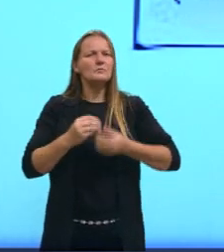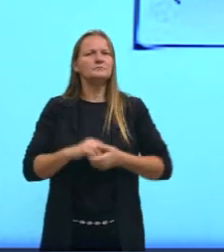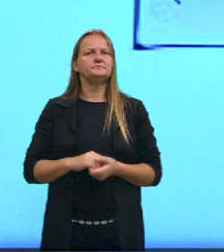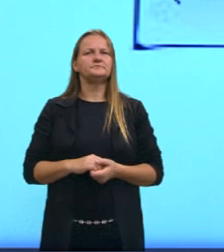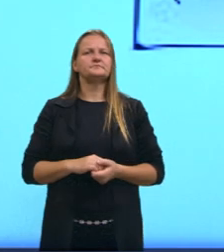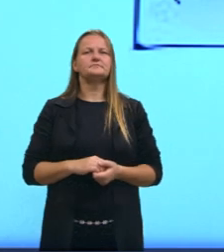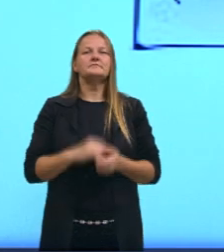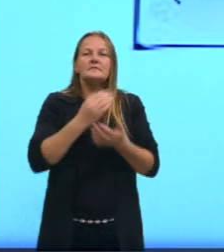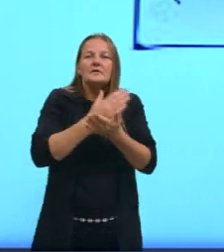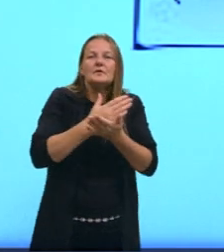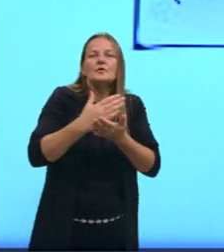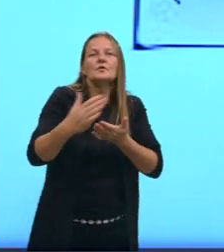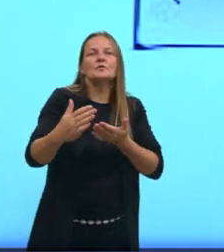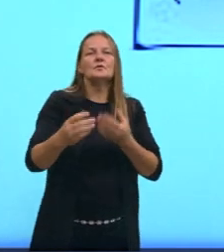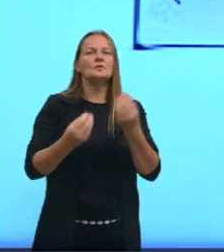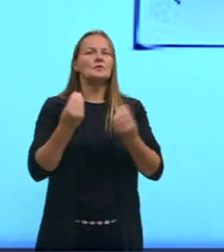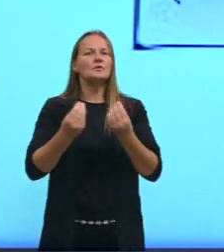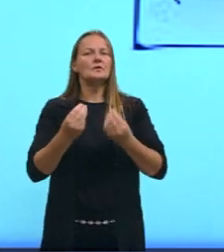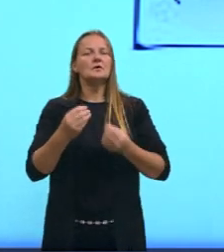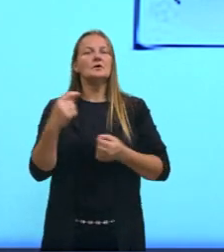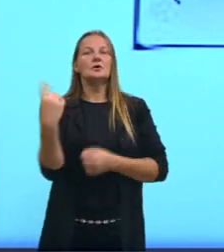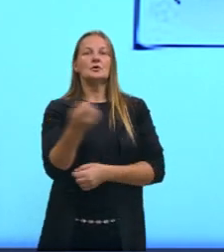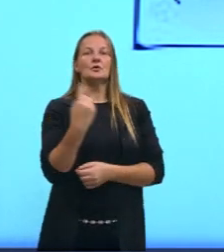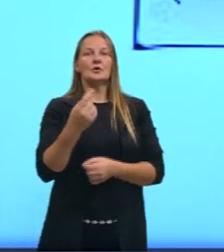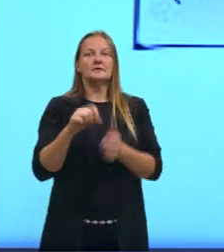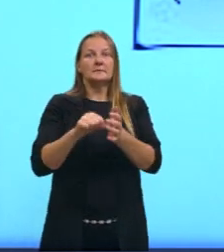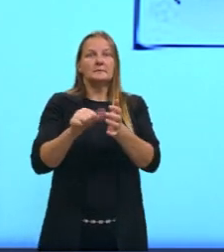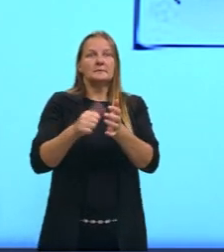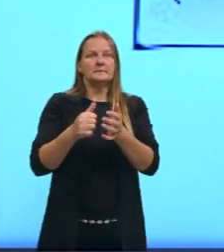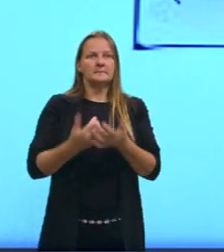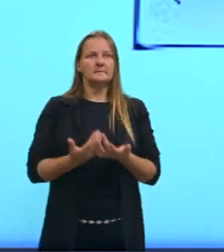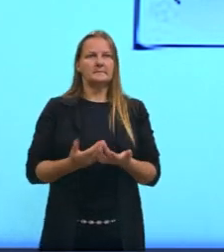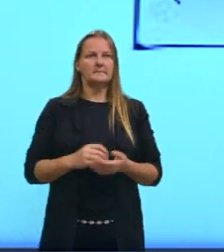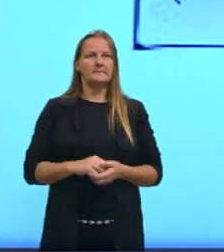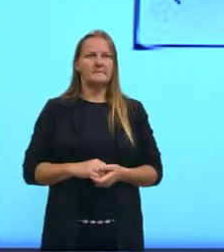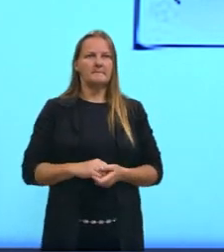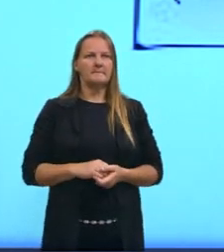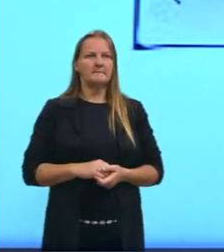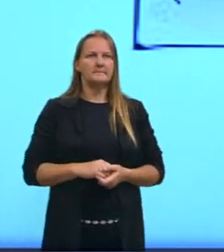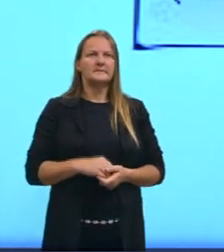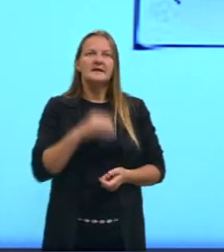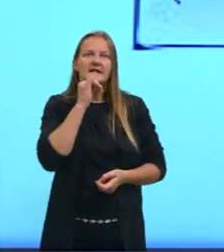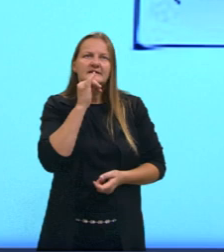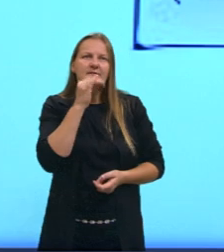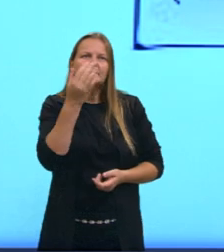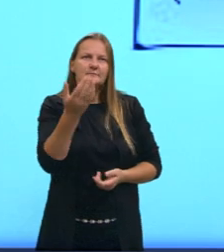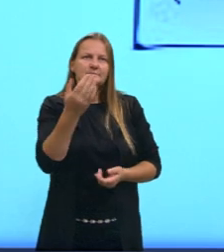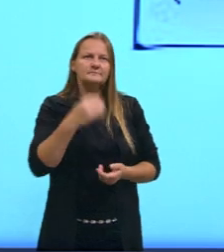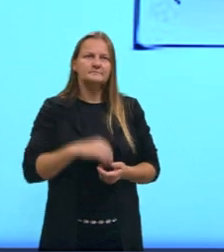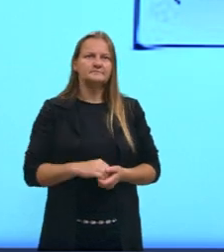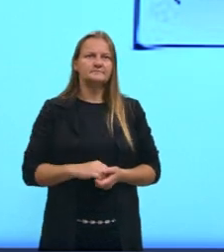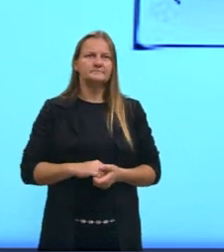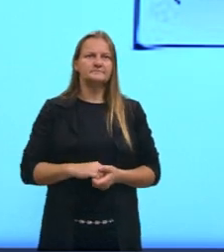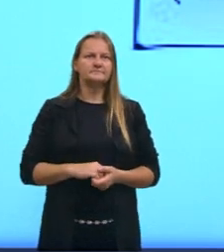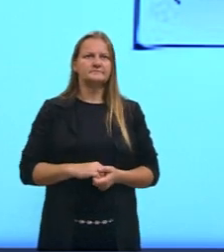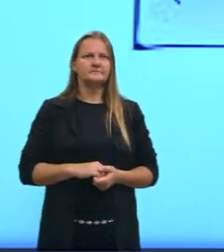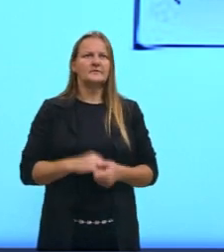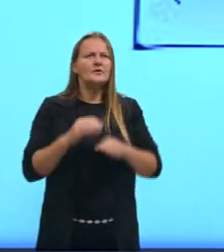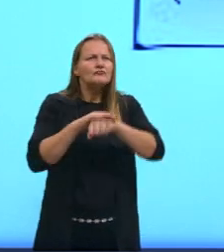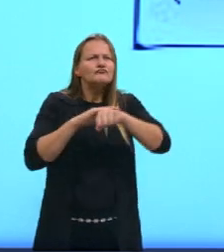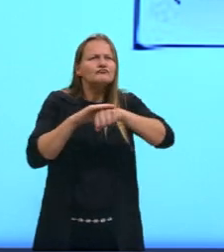e a partir disso a gente ir para nossa primeira questão tá no exemplo a gente tem aqui duas pessoas